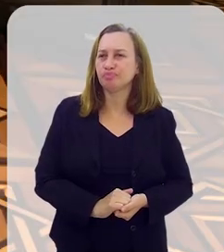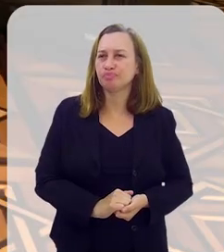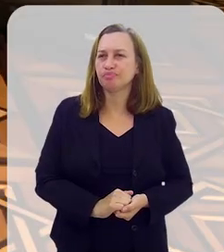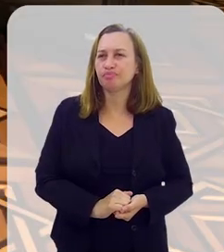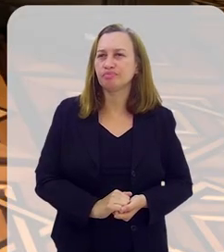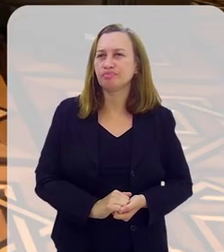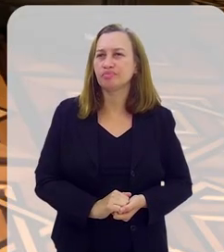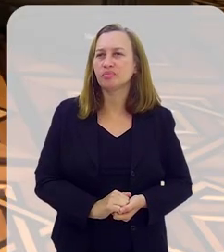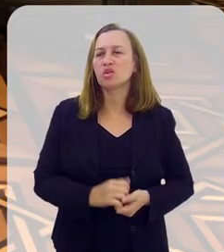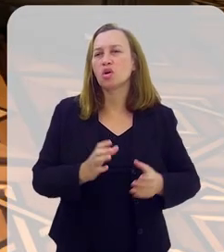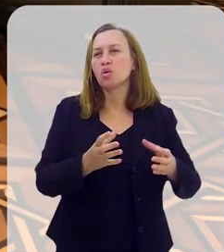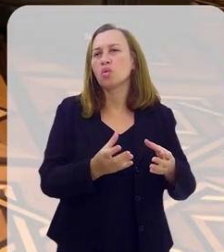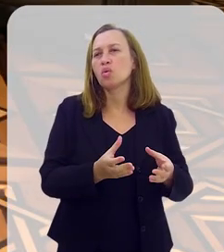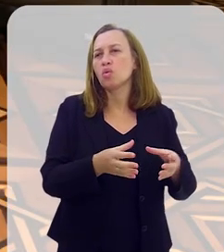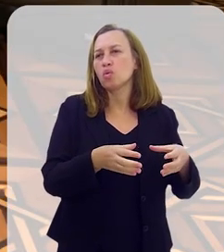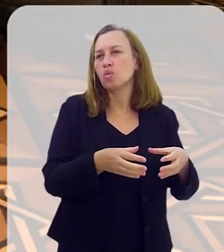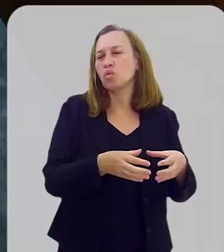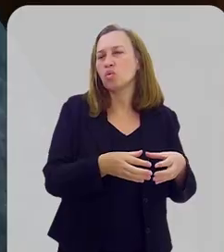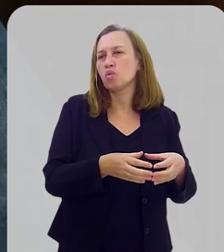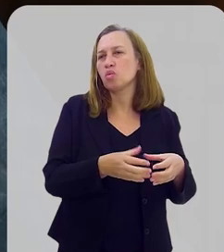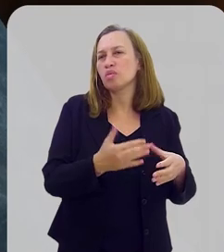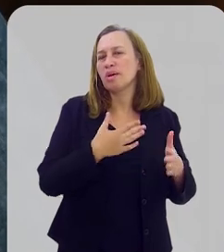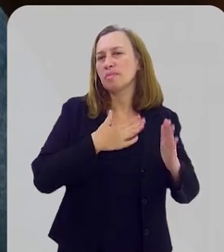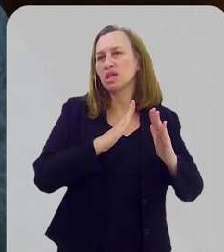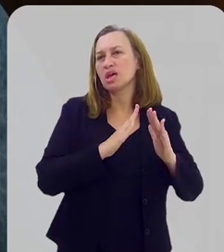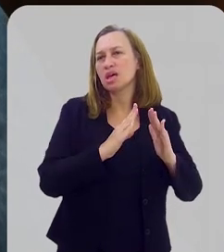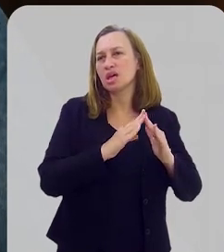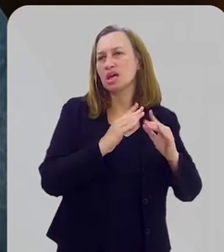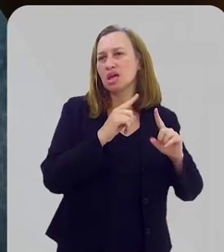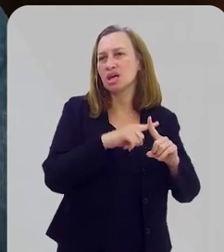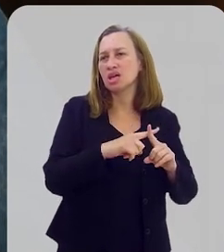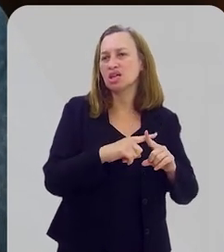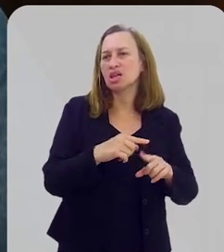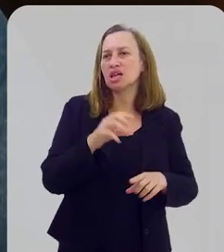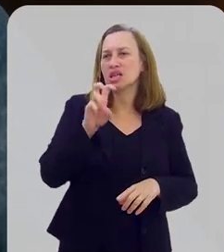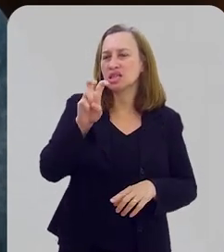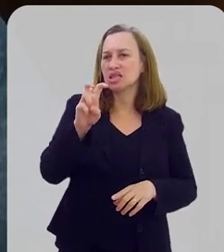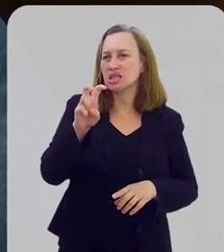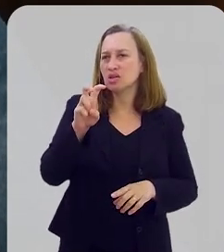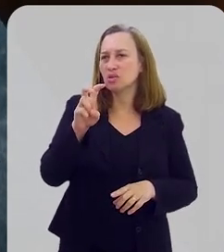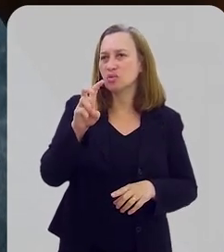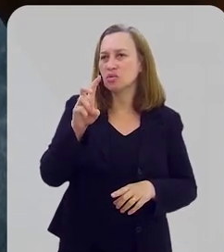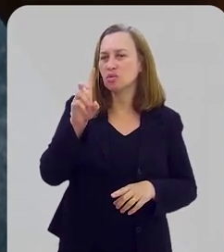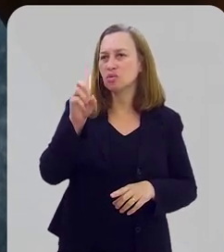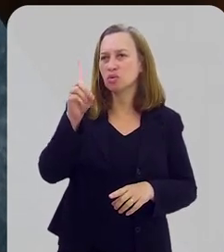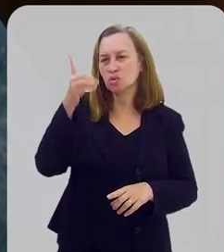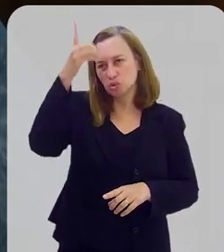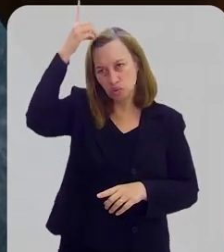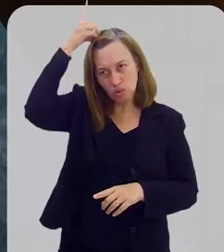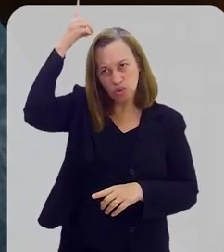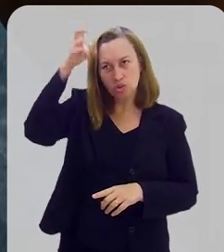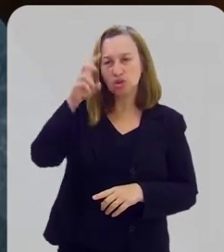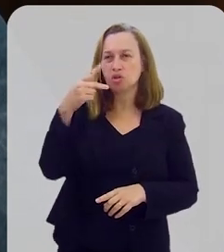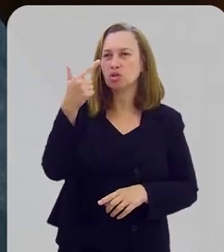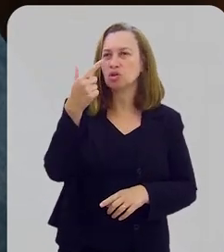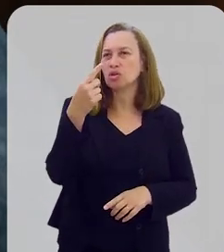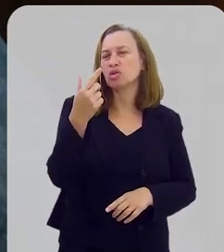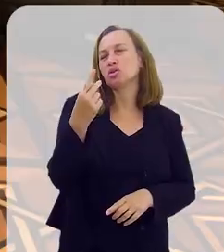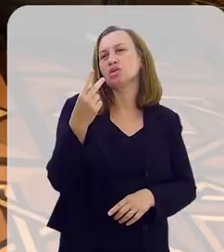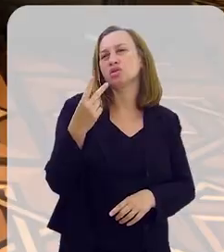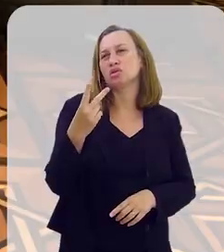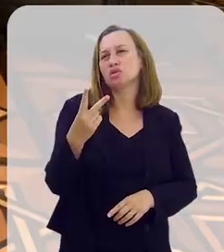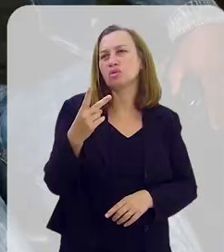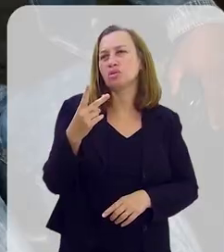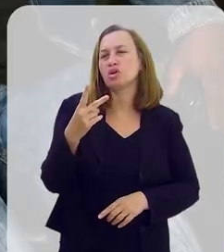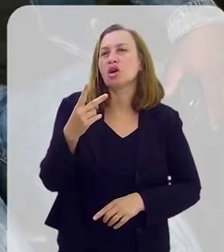e o concurso que eu participei na minha igreja foi o cinco põ dois peixinhos cara canta aí um pequinho pra gente aí vai aí toca aí